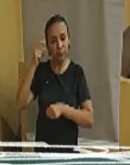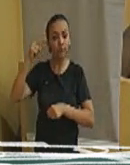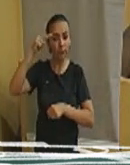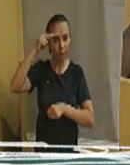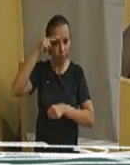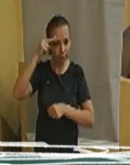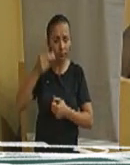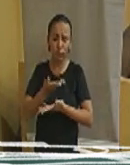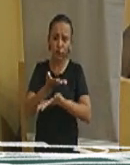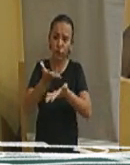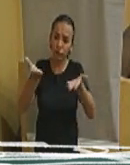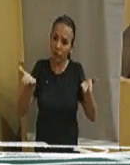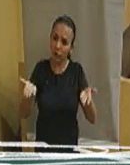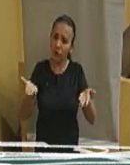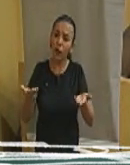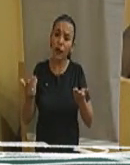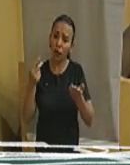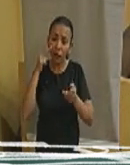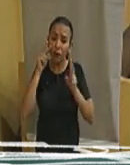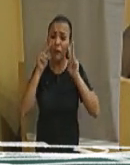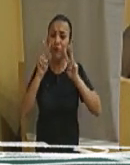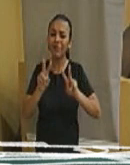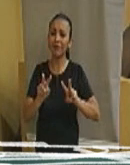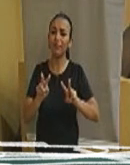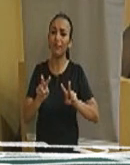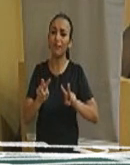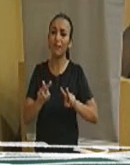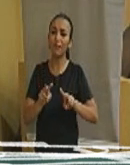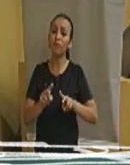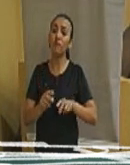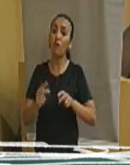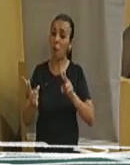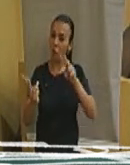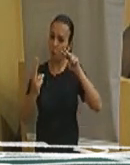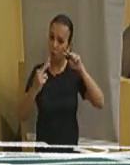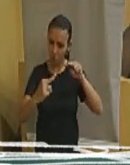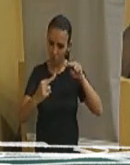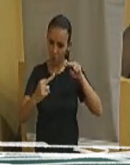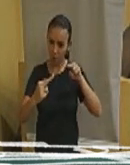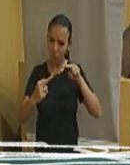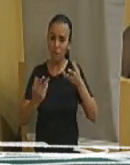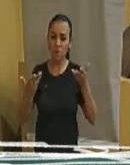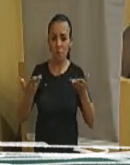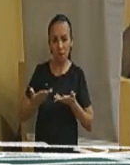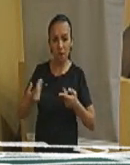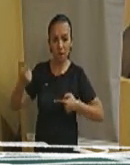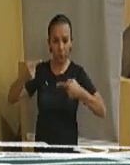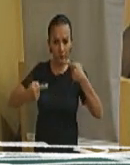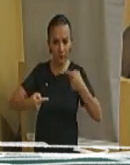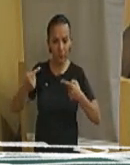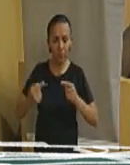para todos vocês que nos acompanham nessa transmissão online, nesse debate.